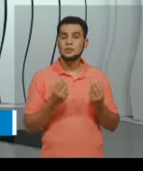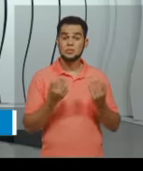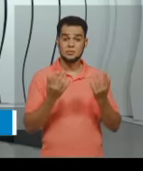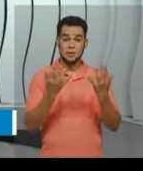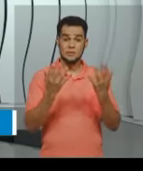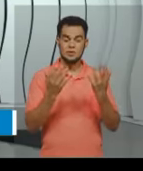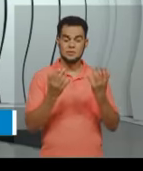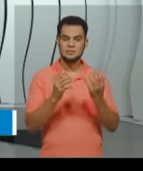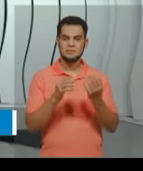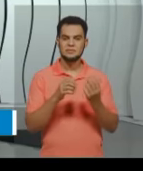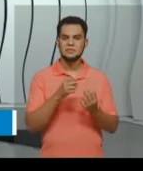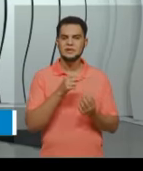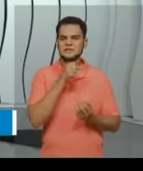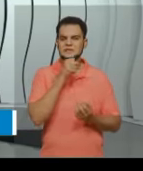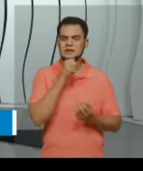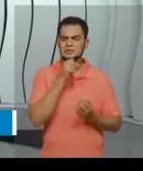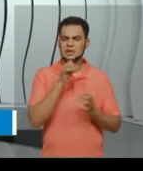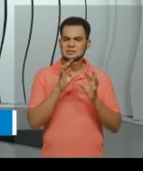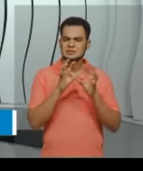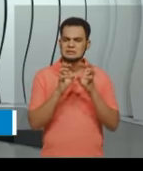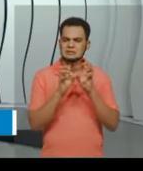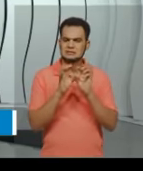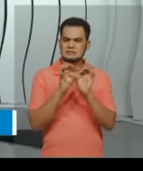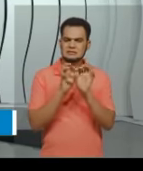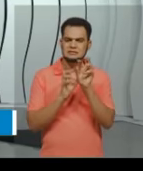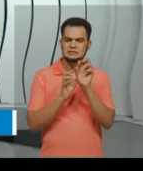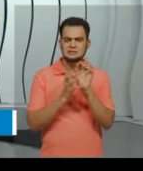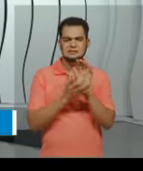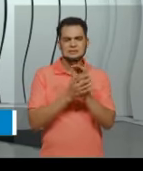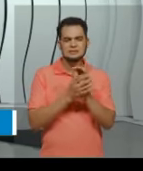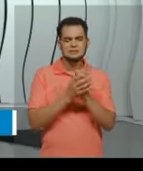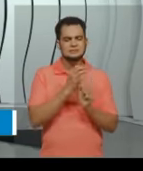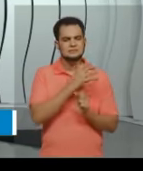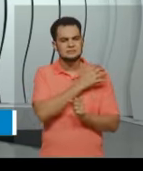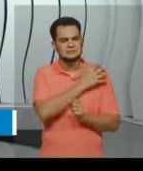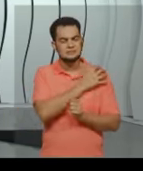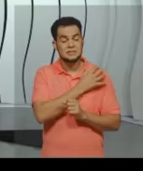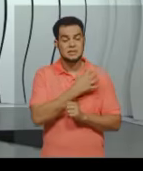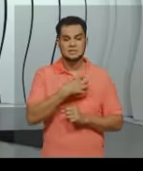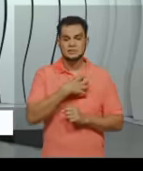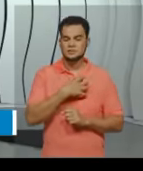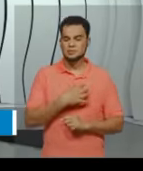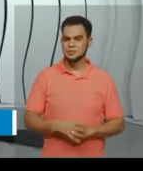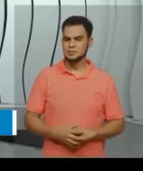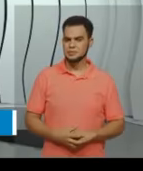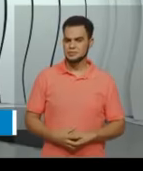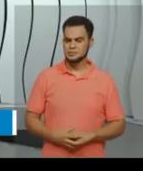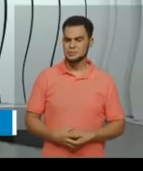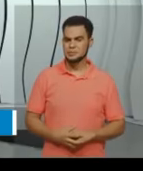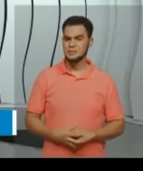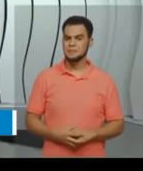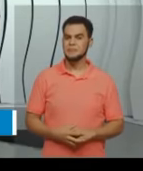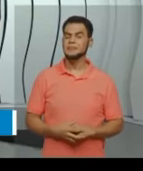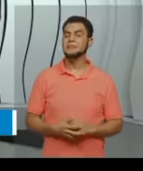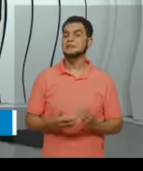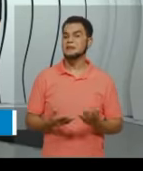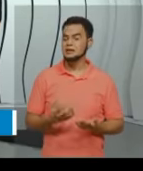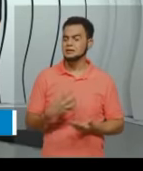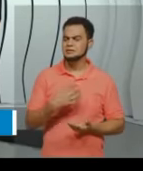pessoa velha, enrugada. Wrinkled é uma mão enrugada. Então, e aí ele sentiu